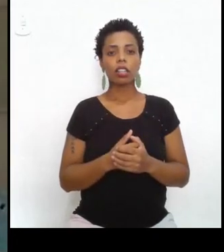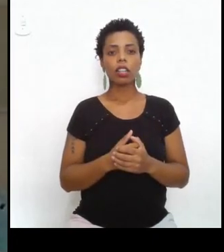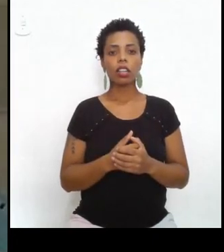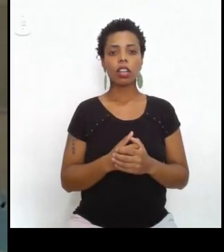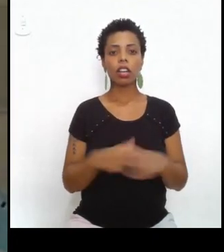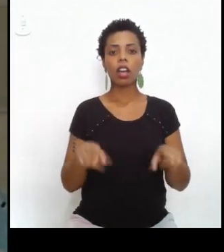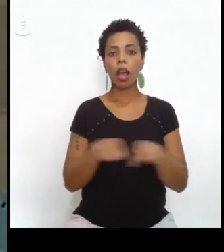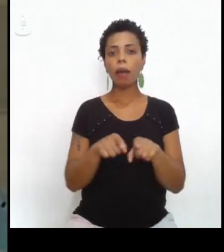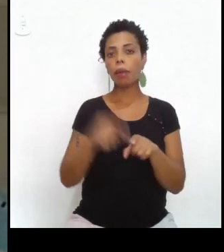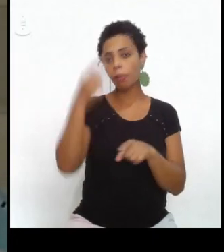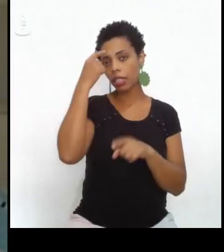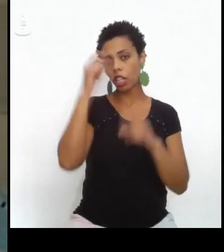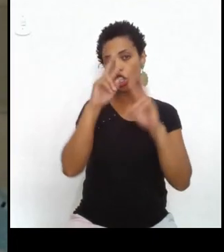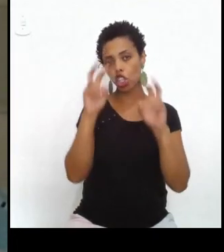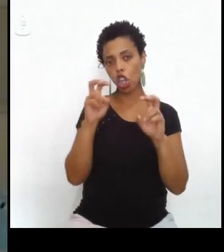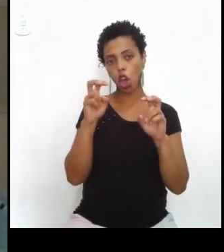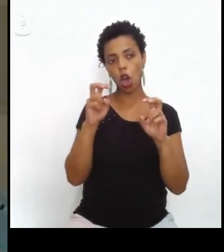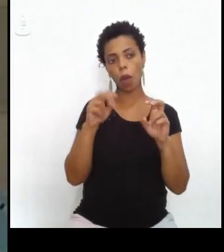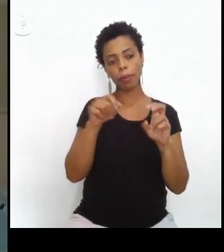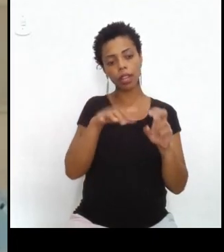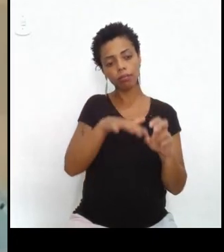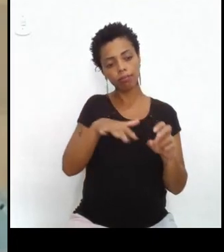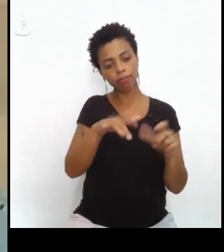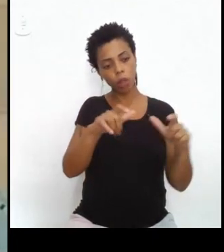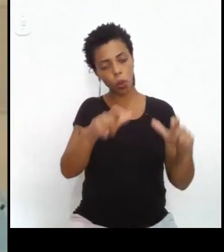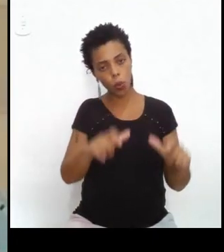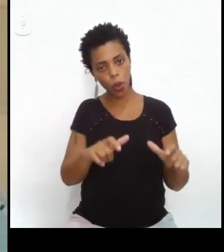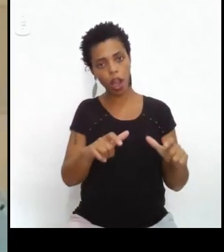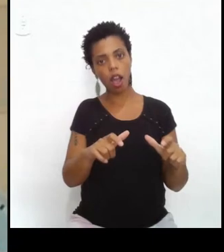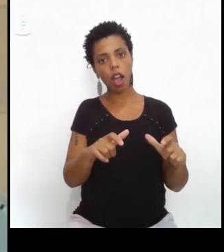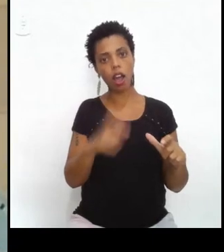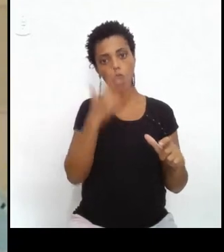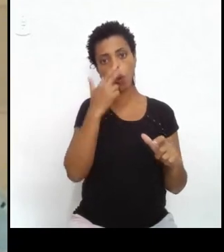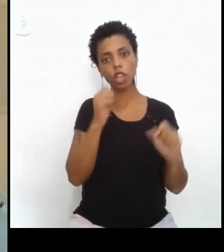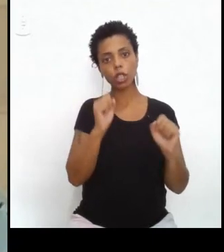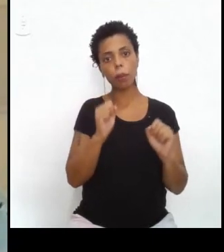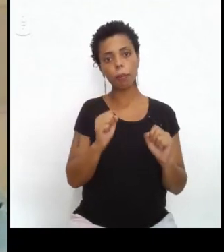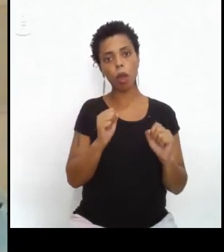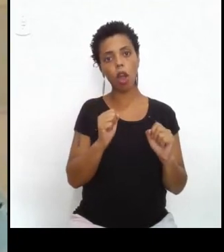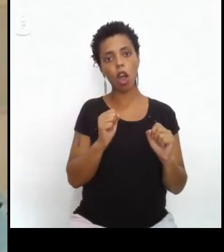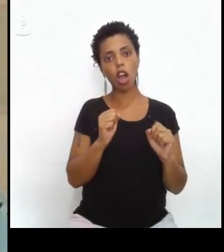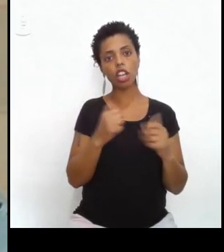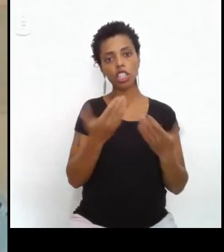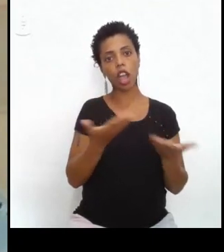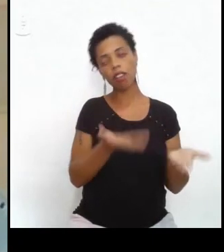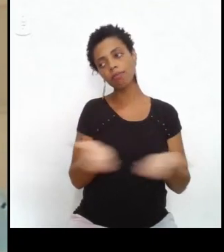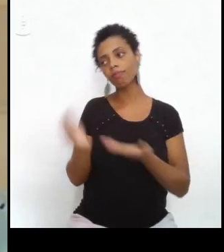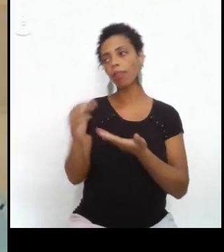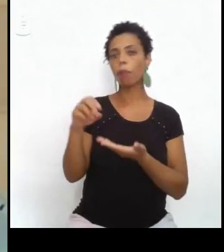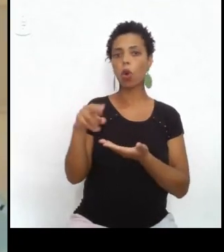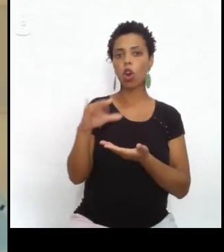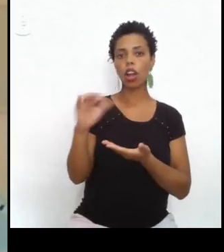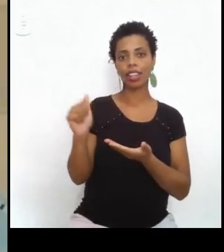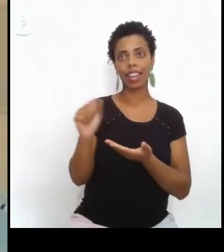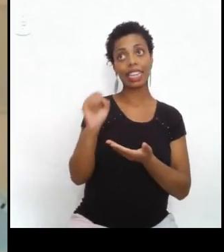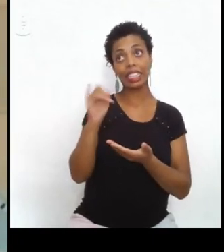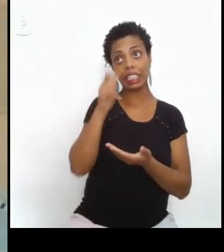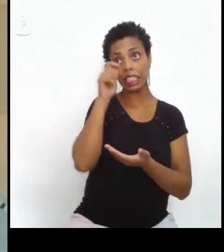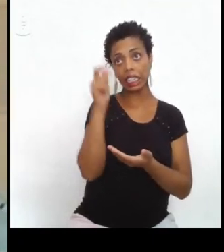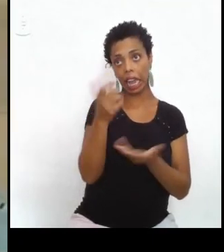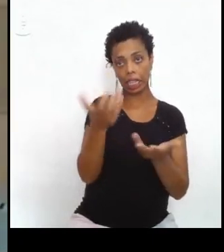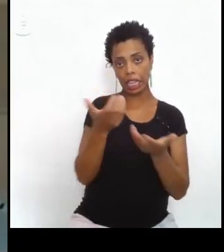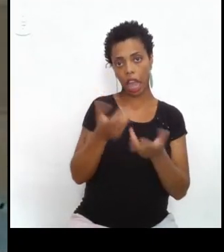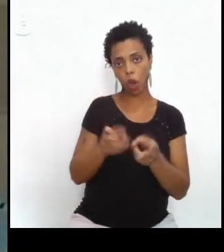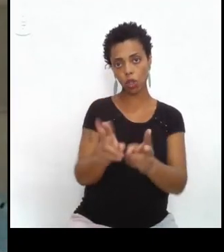dimensão do território e aí eu acho que eu posso até passar essa bola para Mônica e sai pegar assim